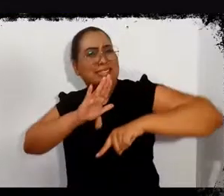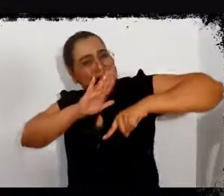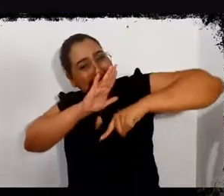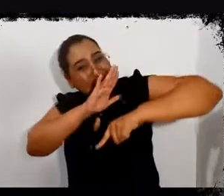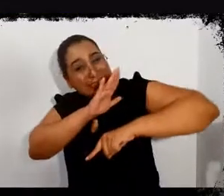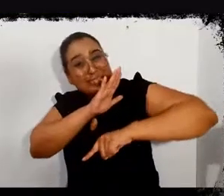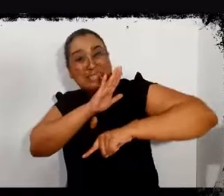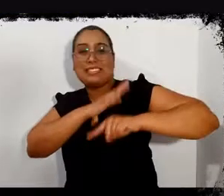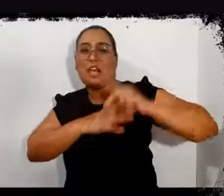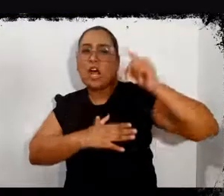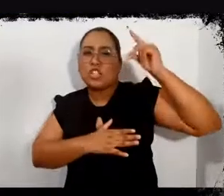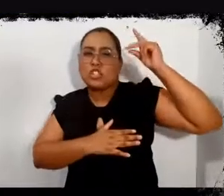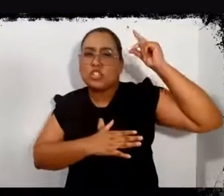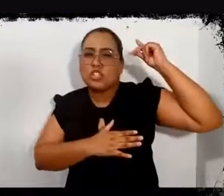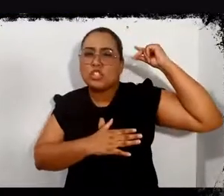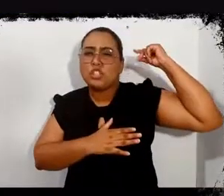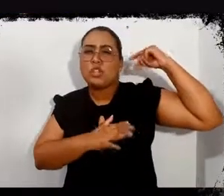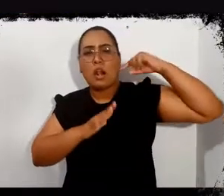psicologia analítica